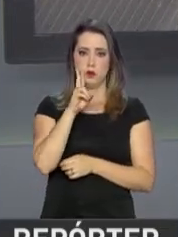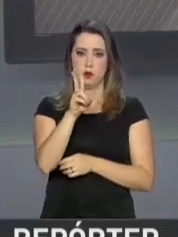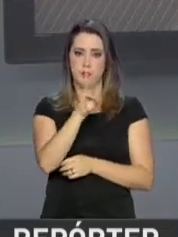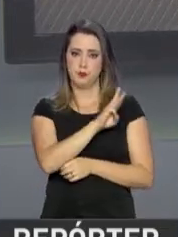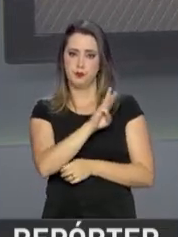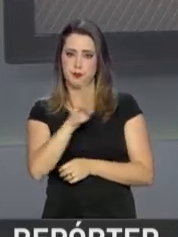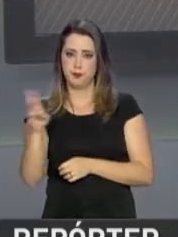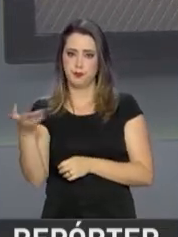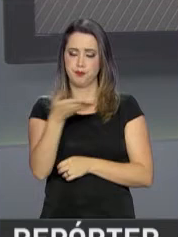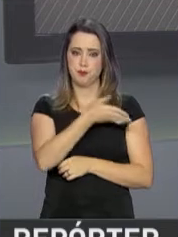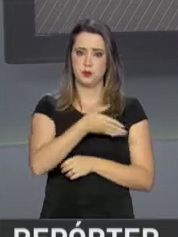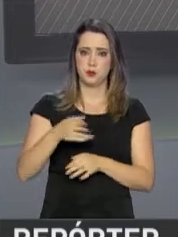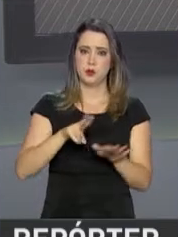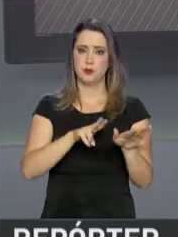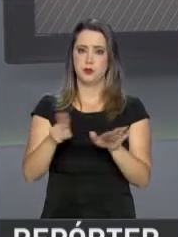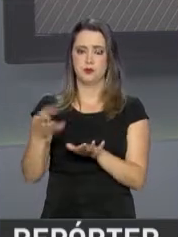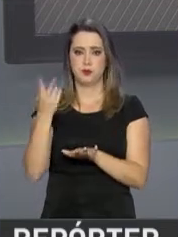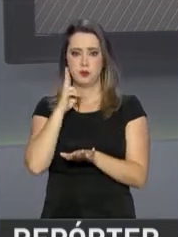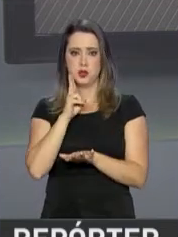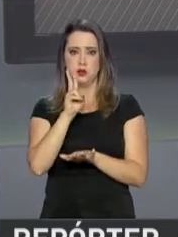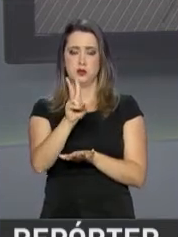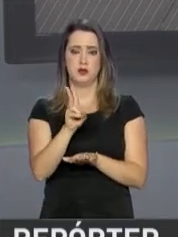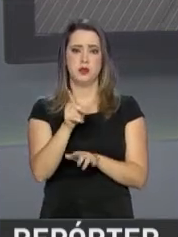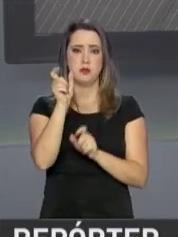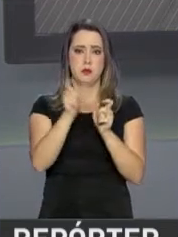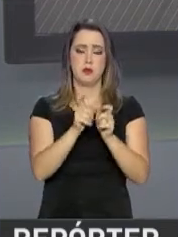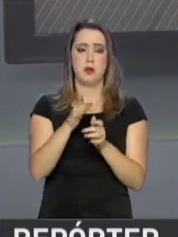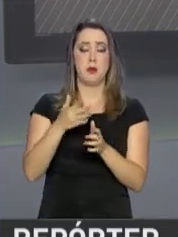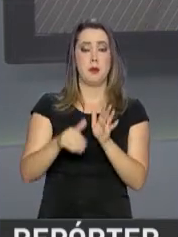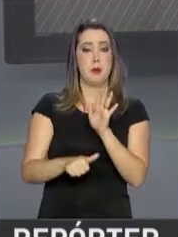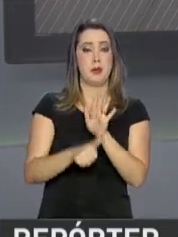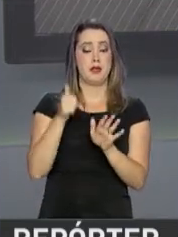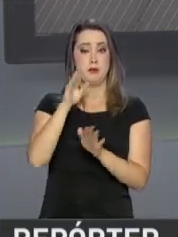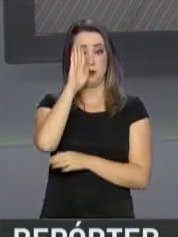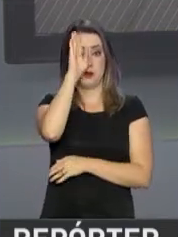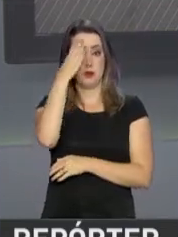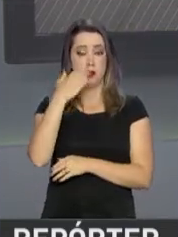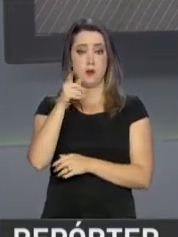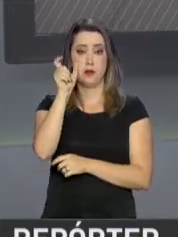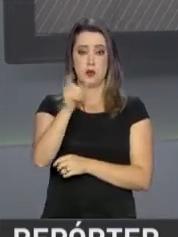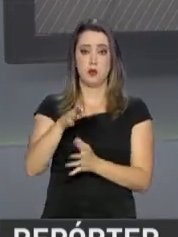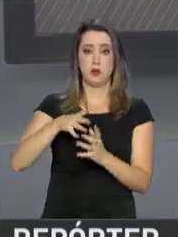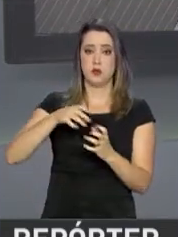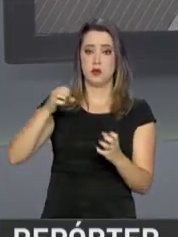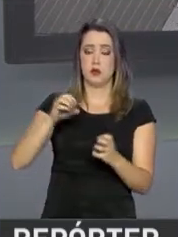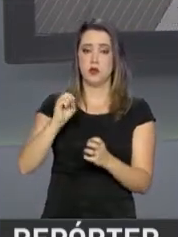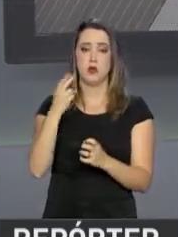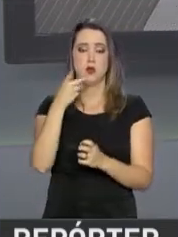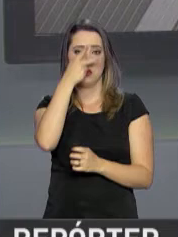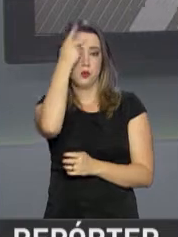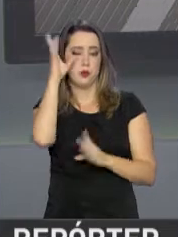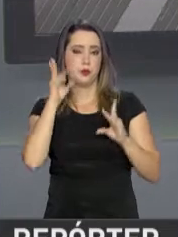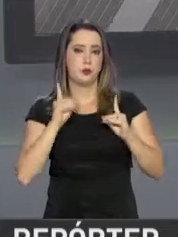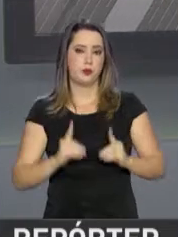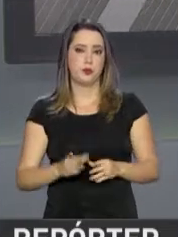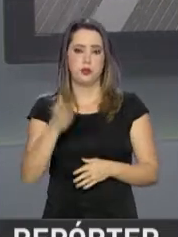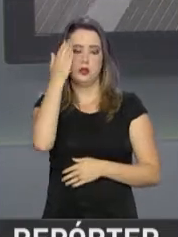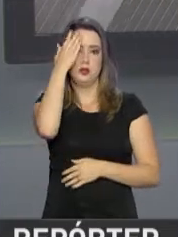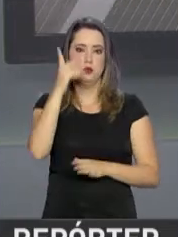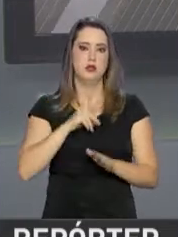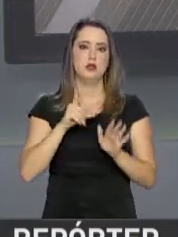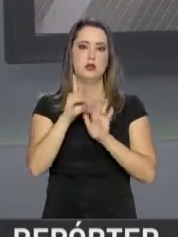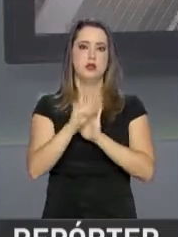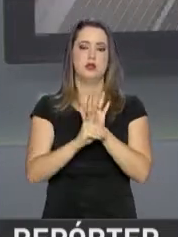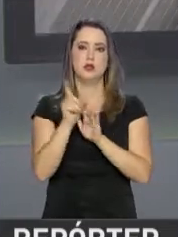A consulta está disponível desde a semana passada. Sempre tem prioridade idosos e pessoas com deficiência. Para saber se tem